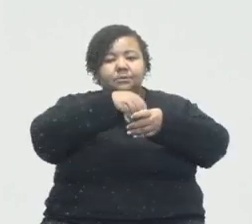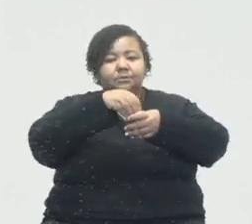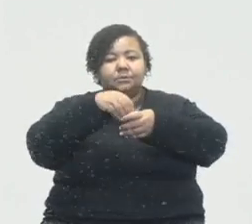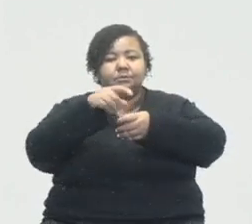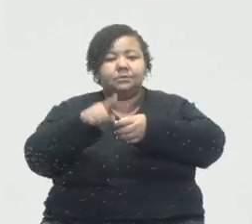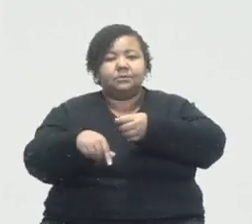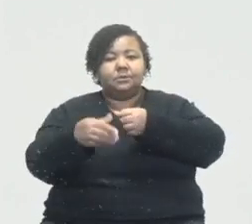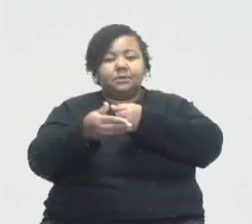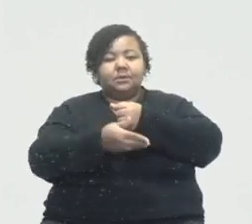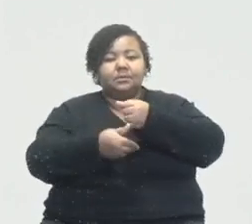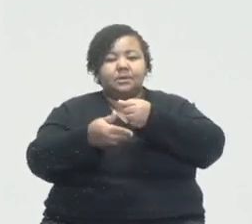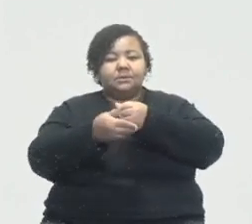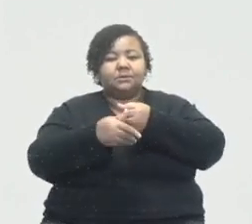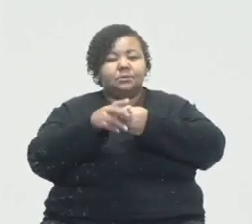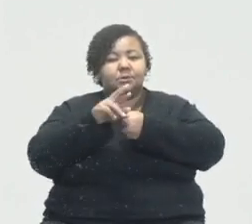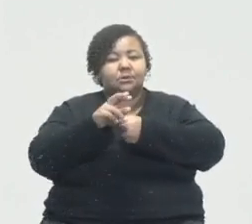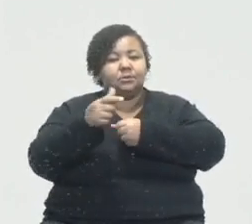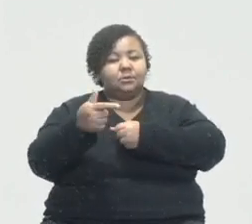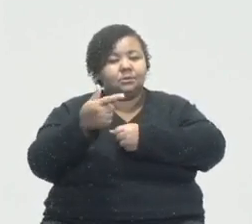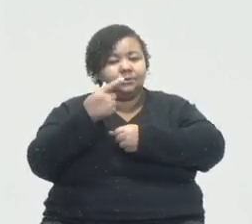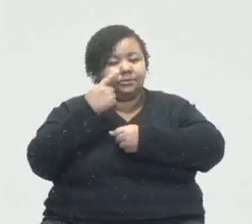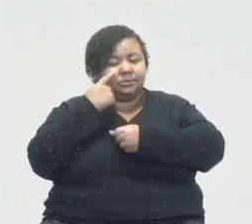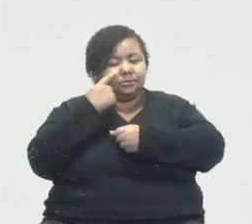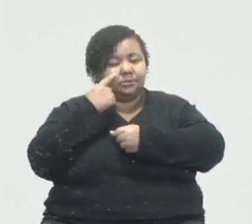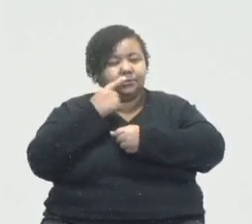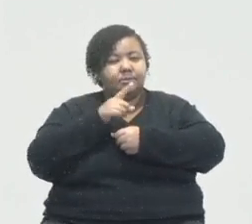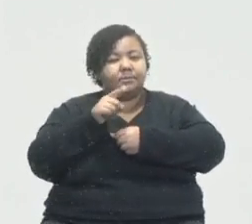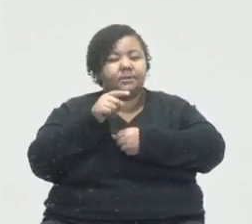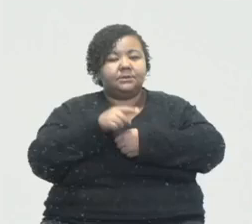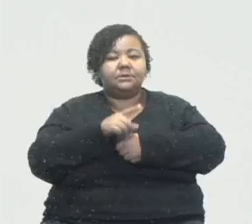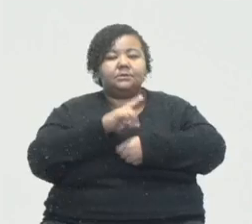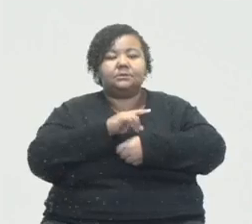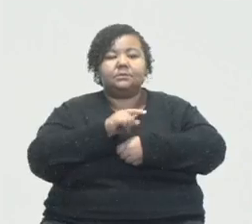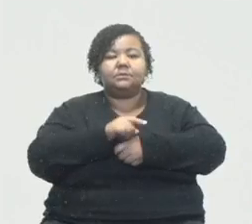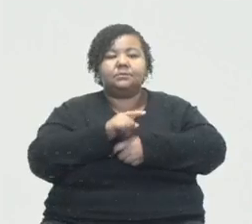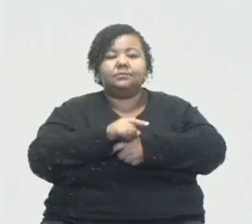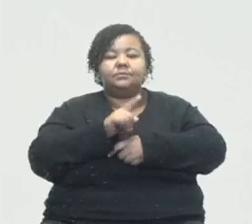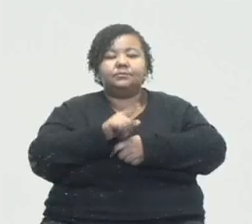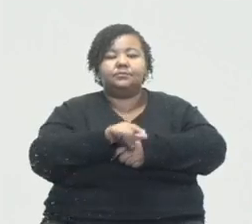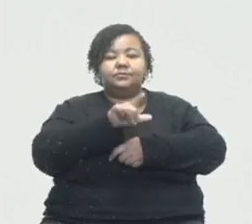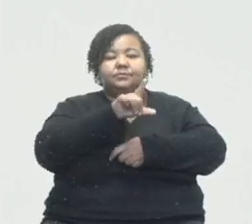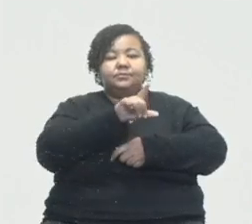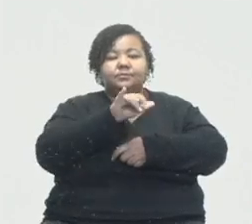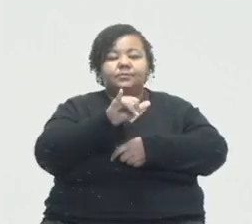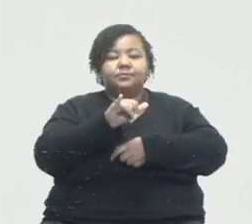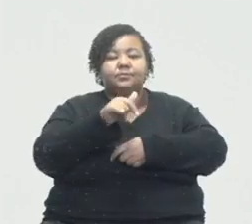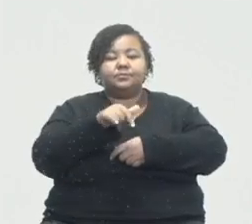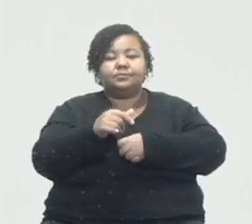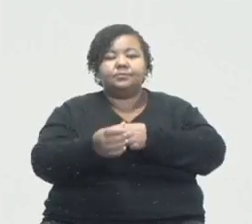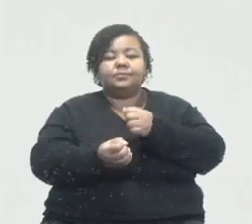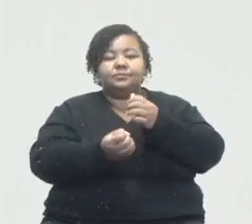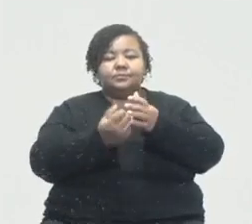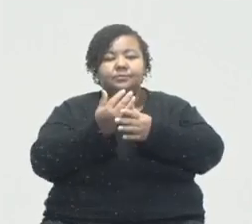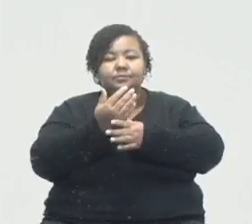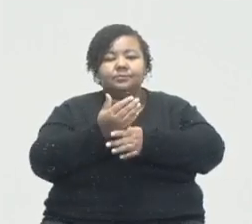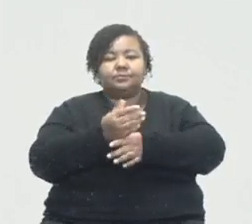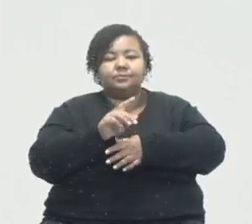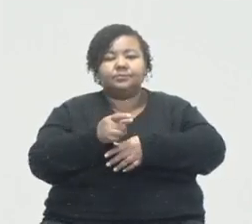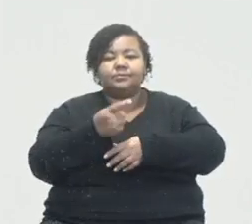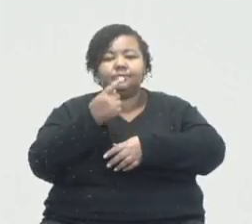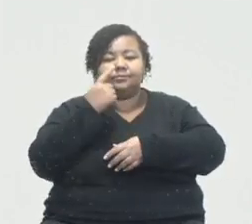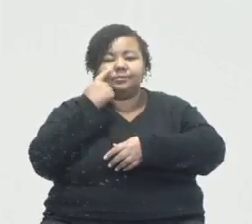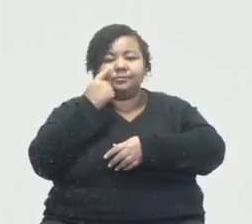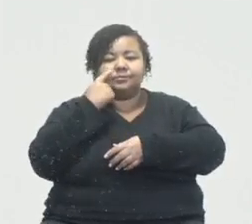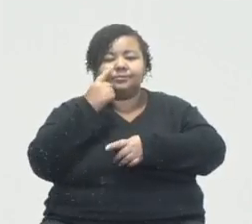base do R2? Vamos ver. Para ser uma base do R2, ele tem que ser Li e tem que gerar. Então, verificando o